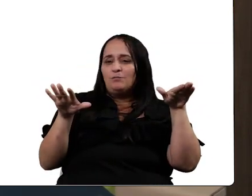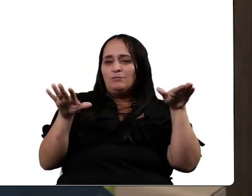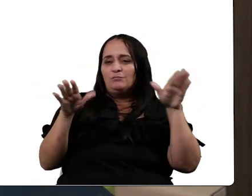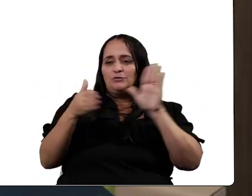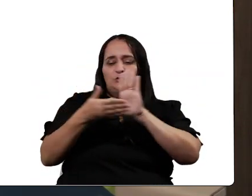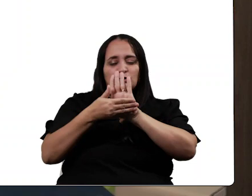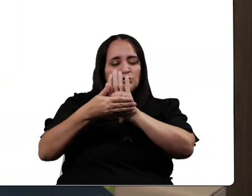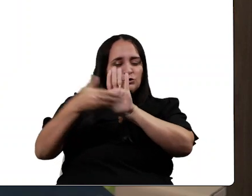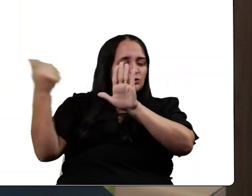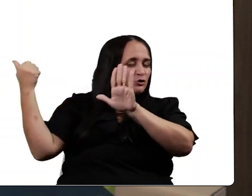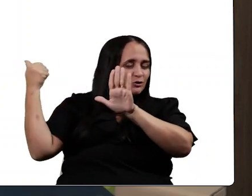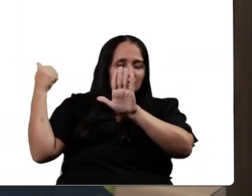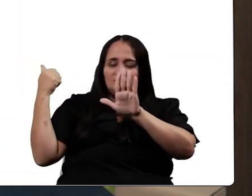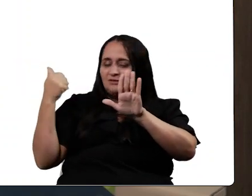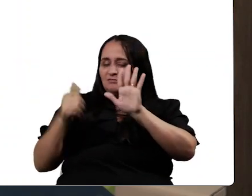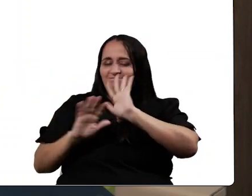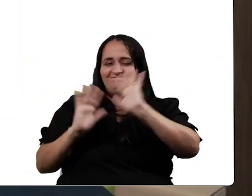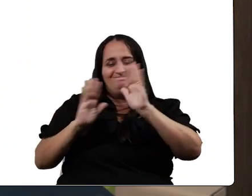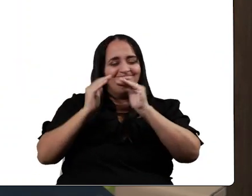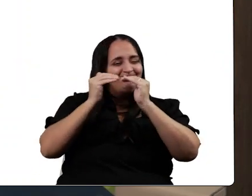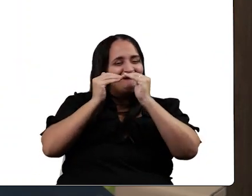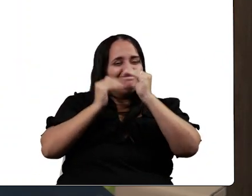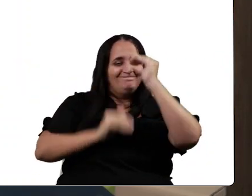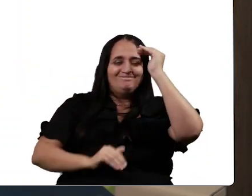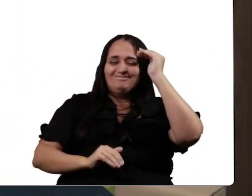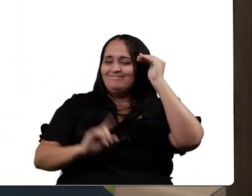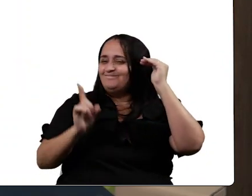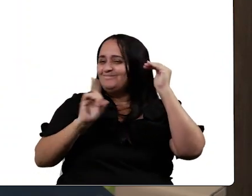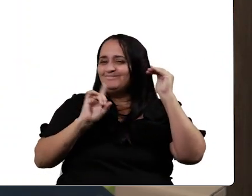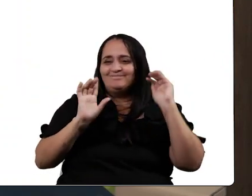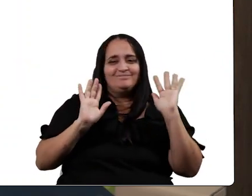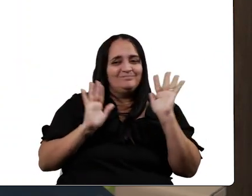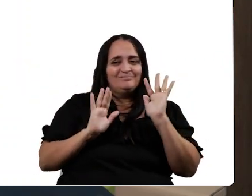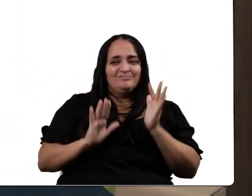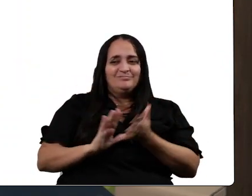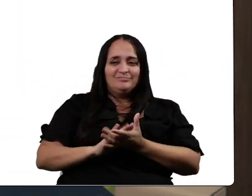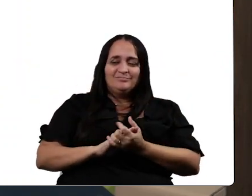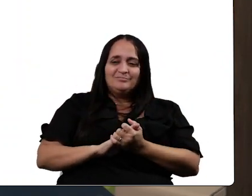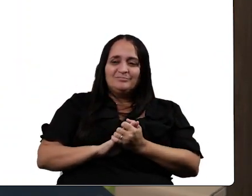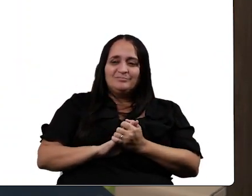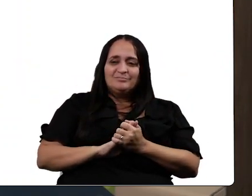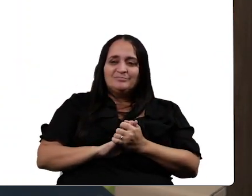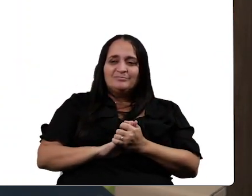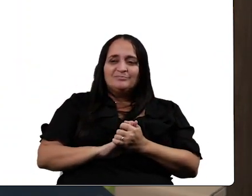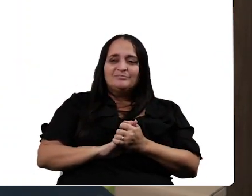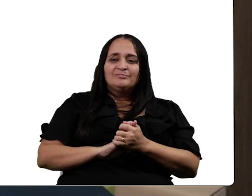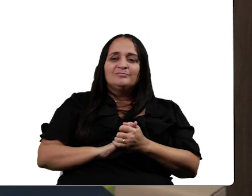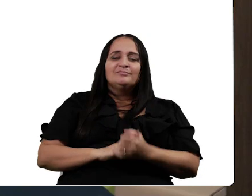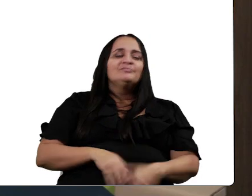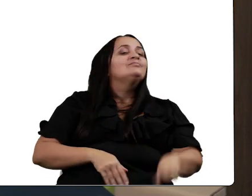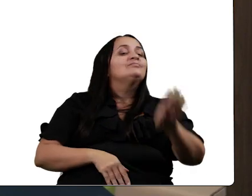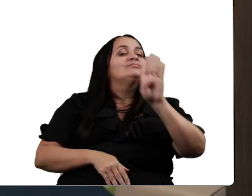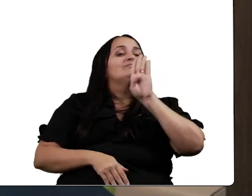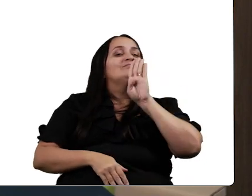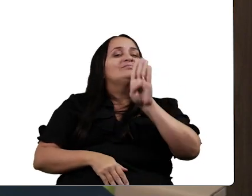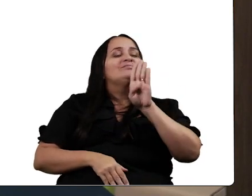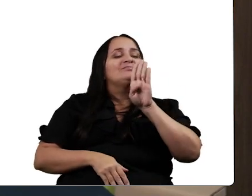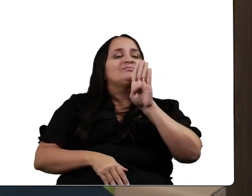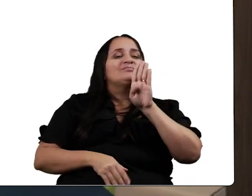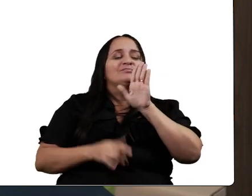ela, detona ela, porque não tem nada a ver, explica aos brasileiros a língua japonesa. Nada. Letra